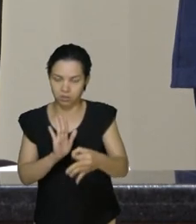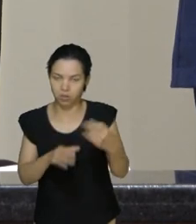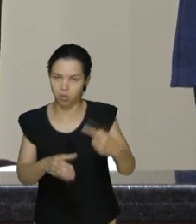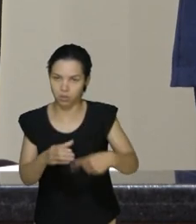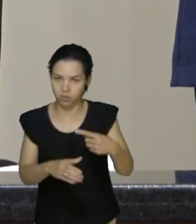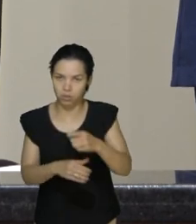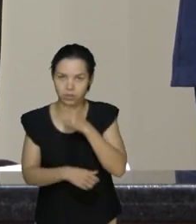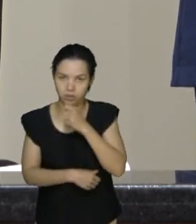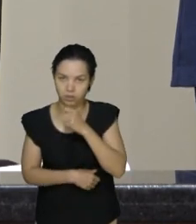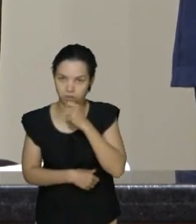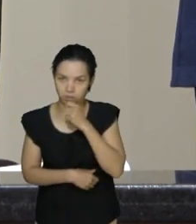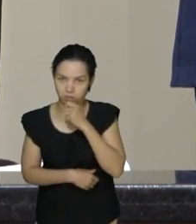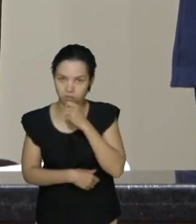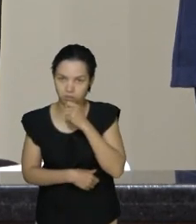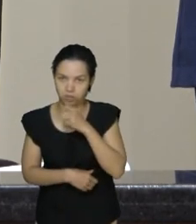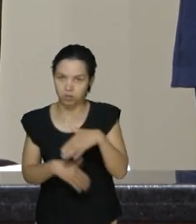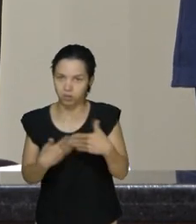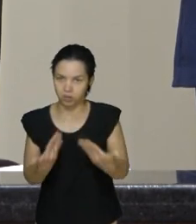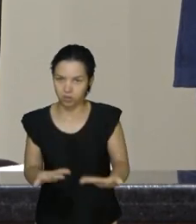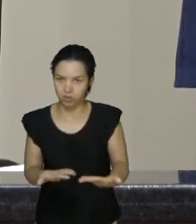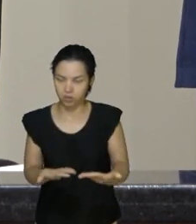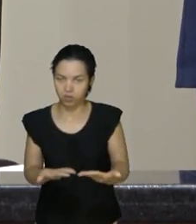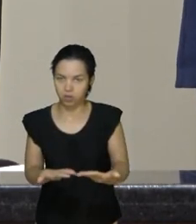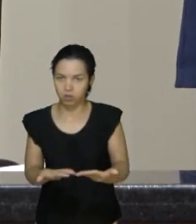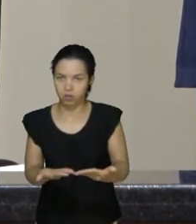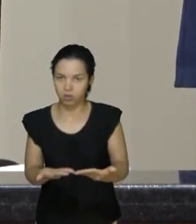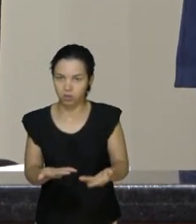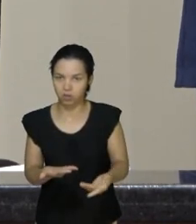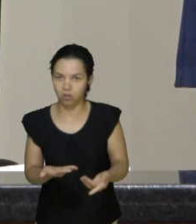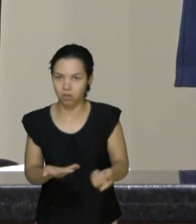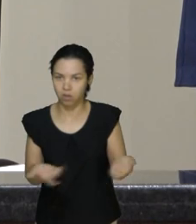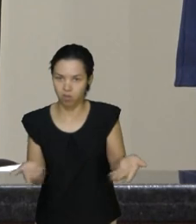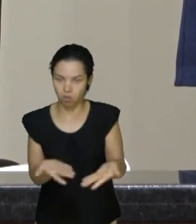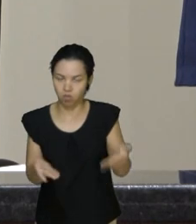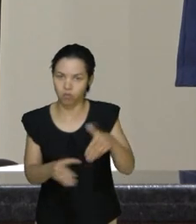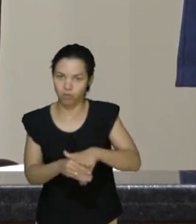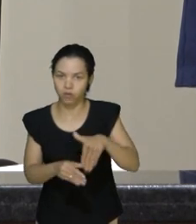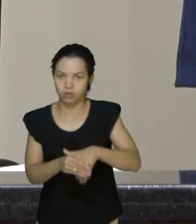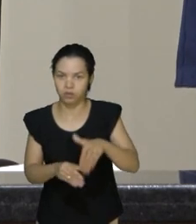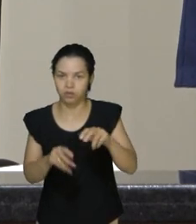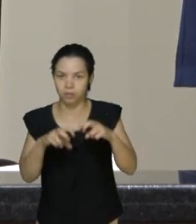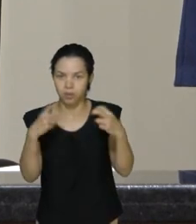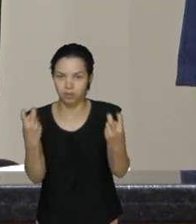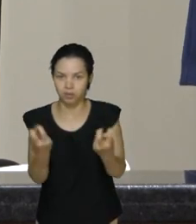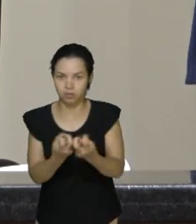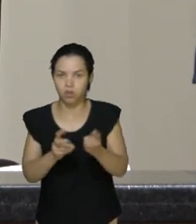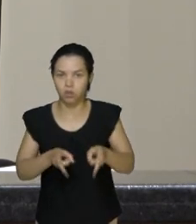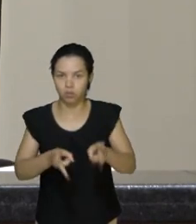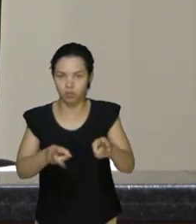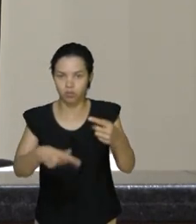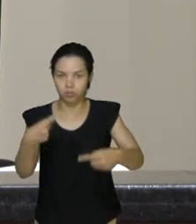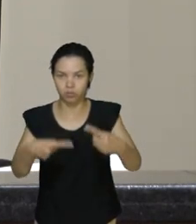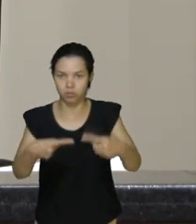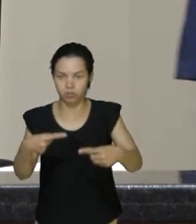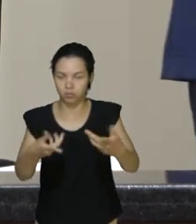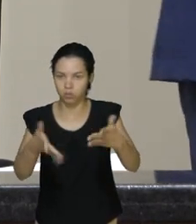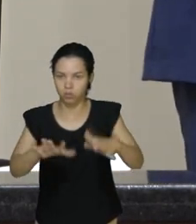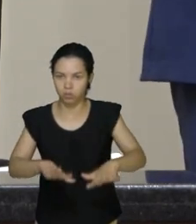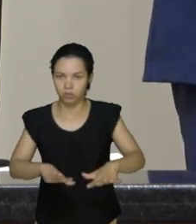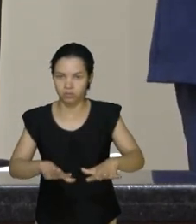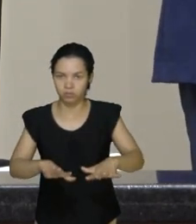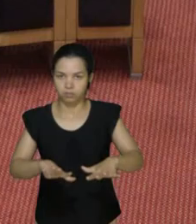Vem, então, esses votos para plenário no dia de hoje. Continua em discussão. Não havendo quem queira discutir,